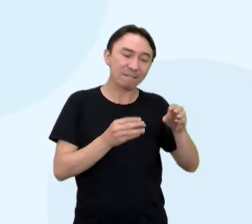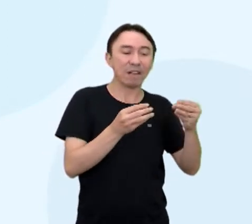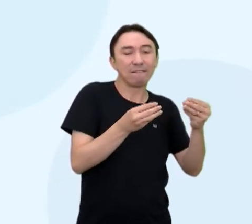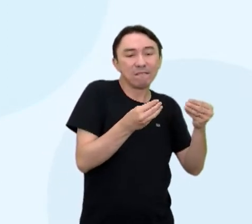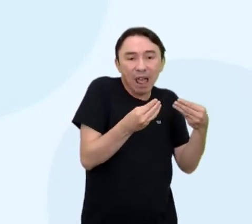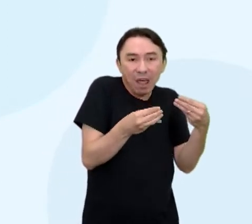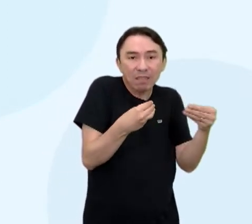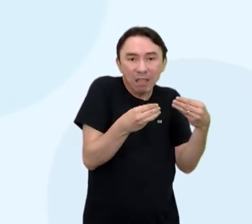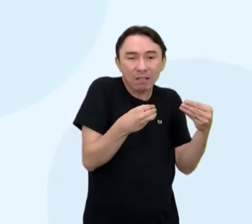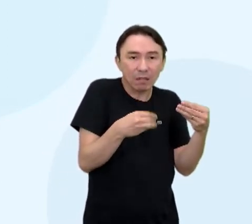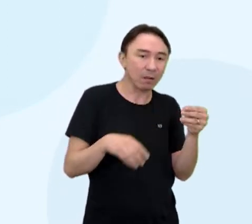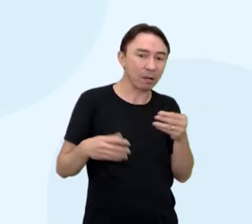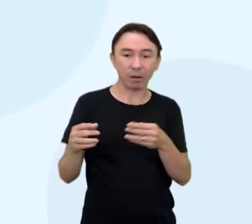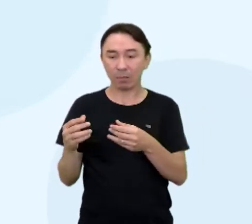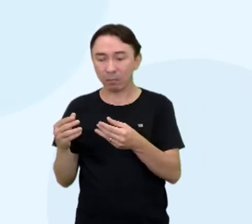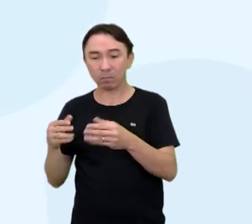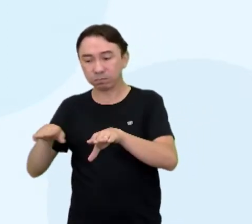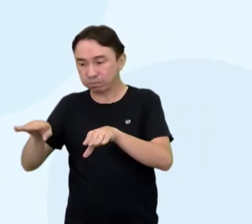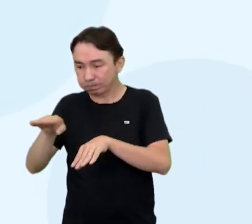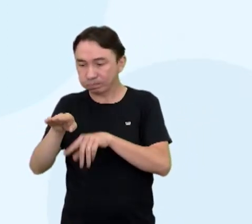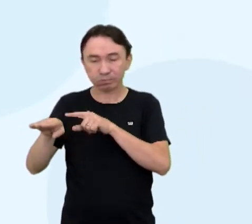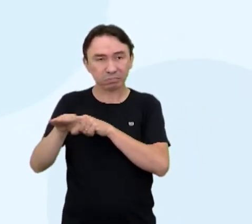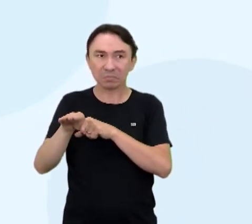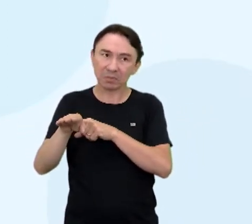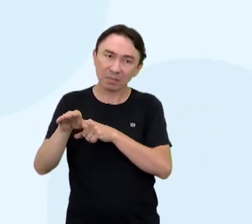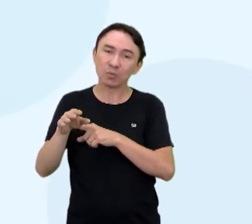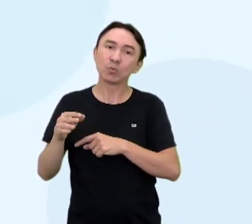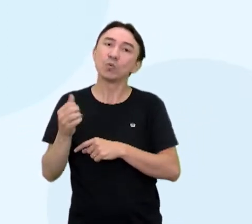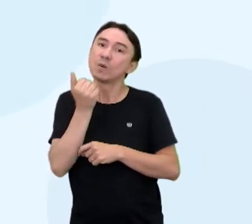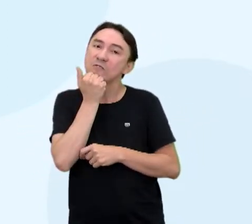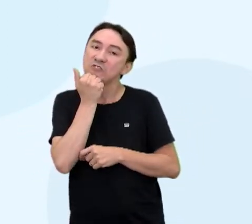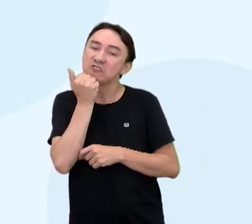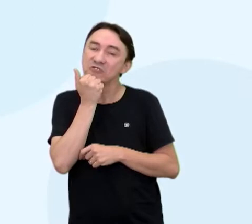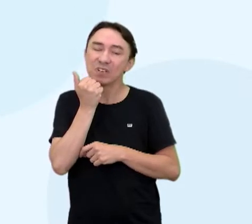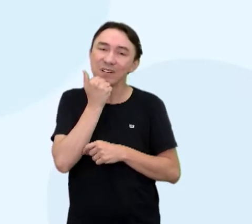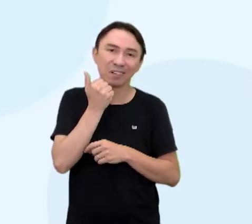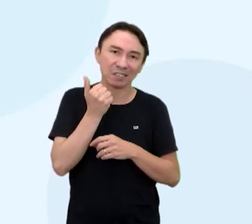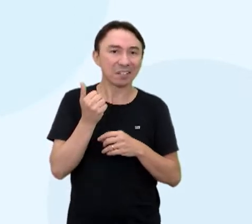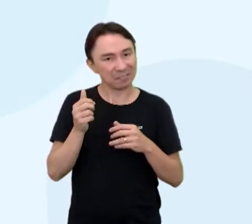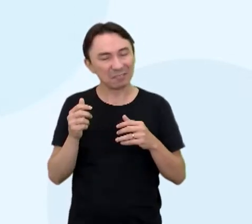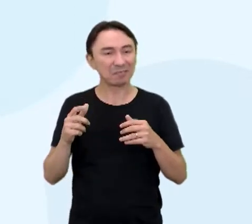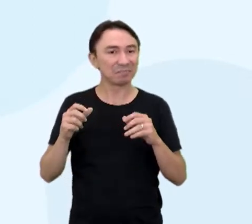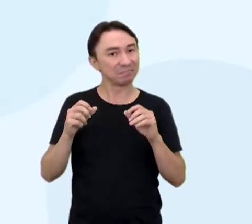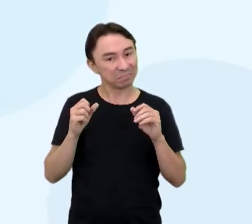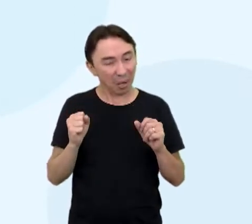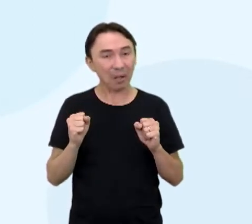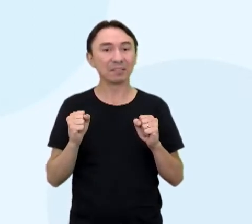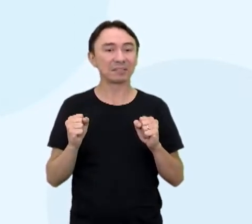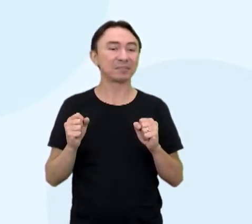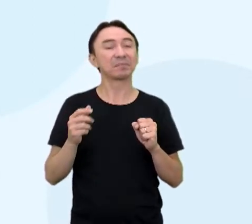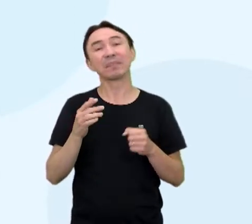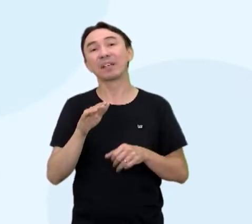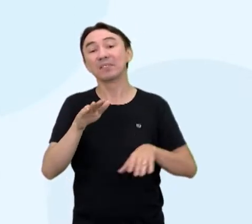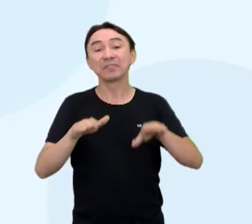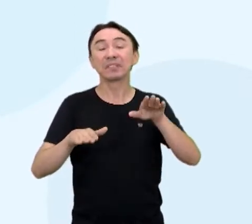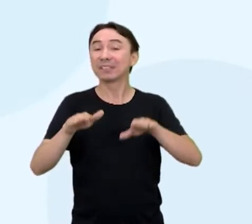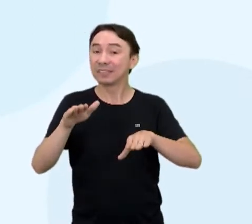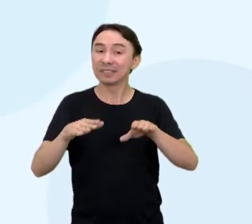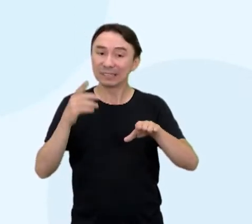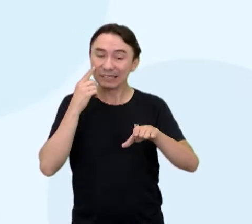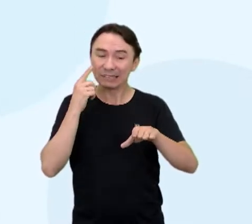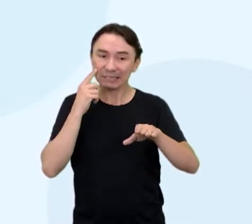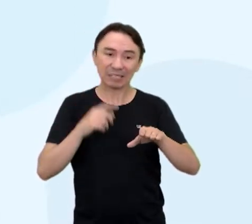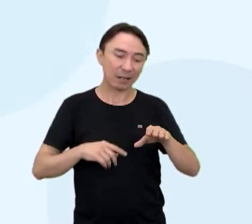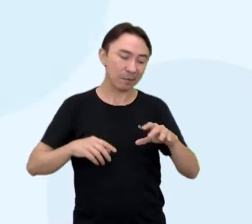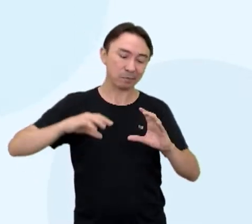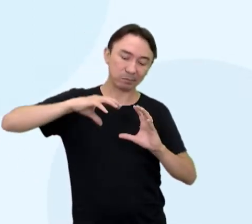mais endurecidas, como tem mais placas maleáveis. Por isso que, dependendo aí da parte do planeta e dependendo da placa,